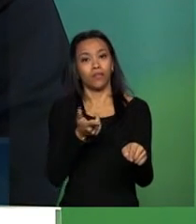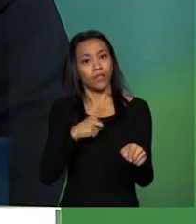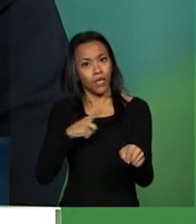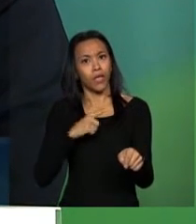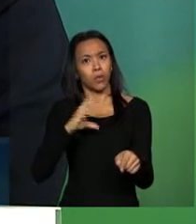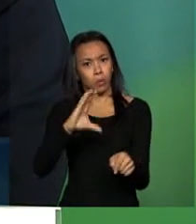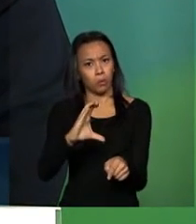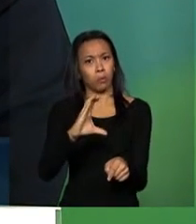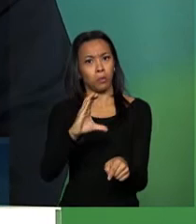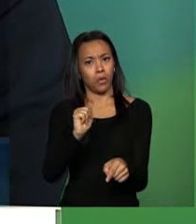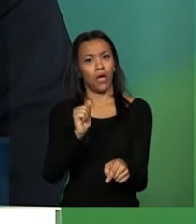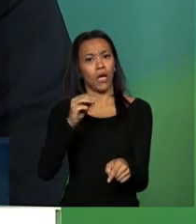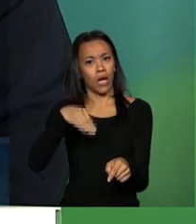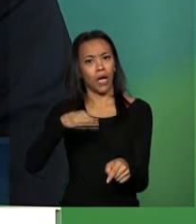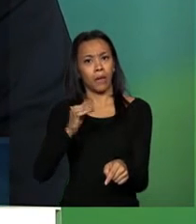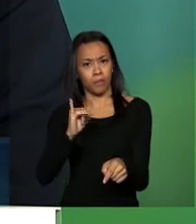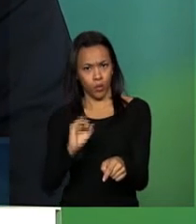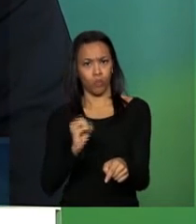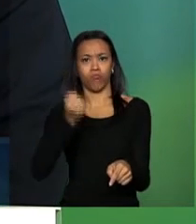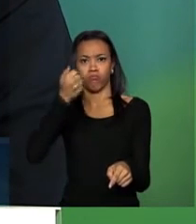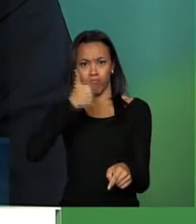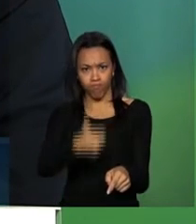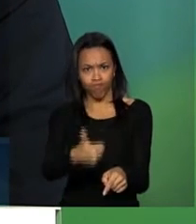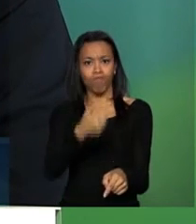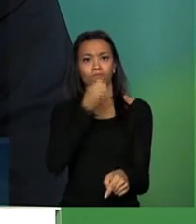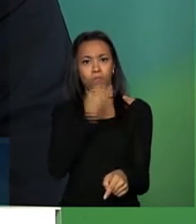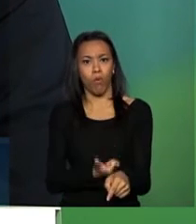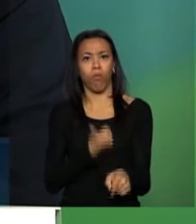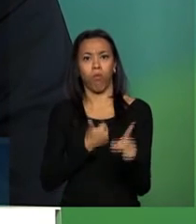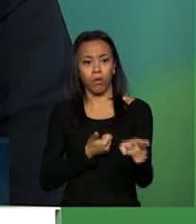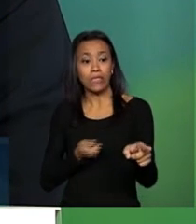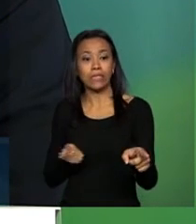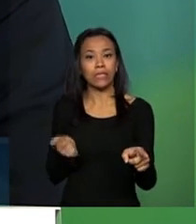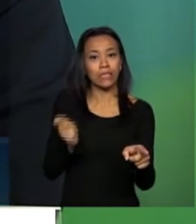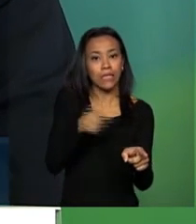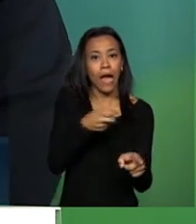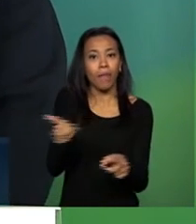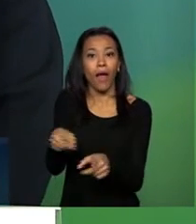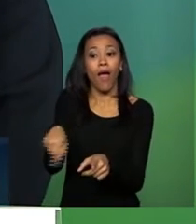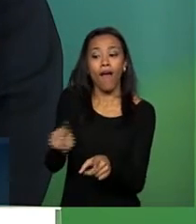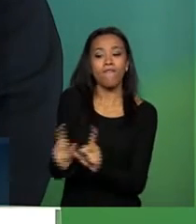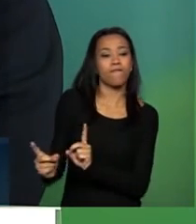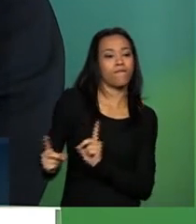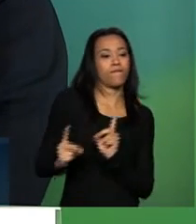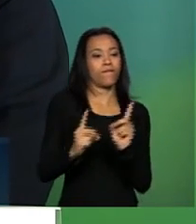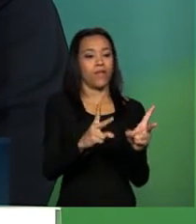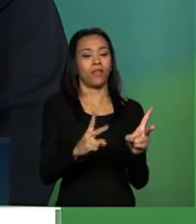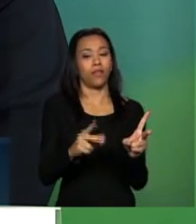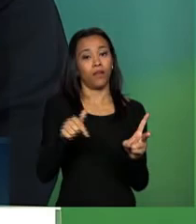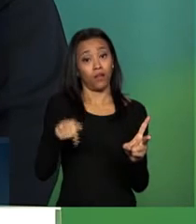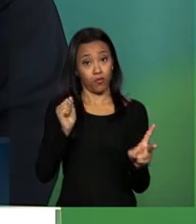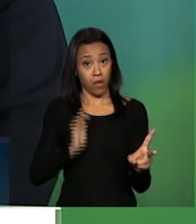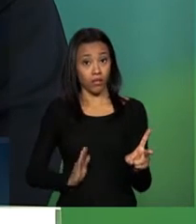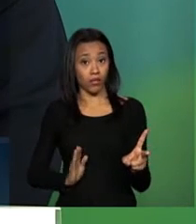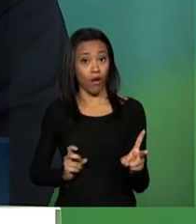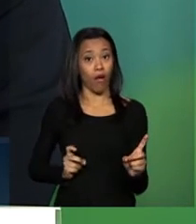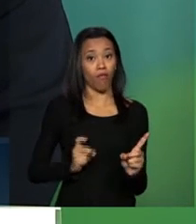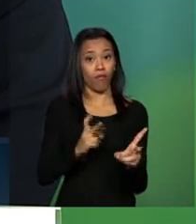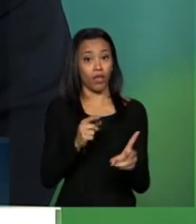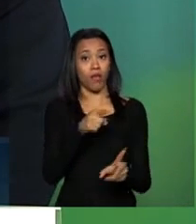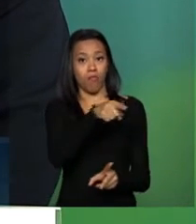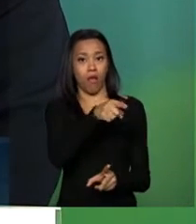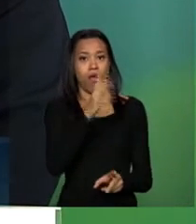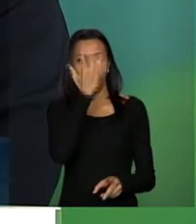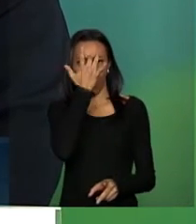mais favorável, você pode atender esses mercados a partir do Brasil. Do mesmo